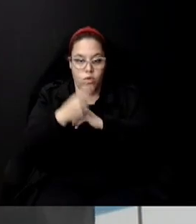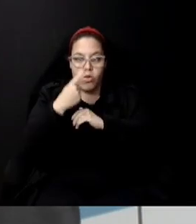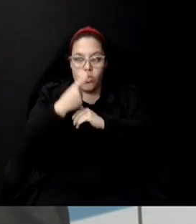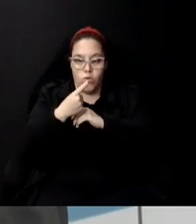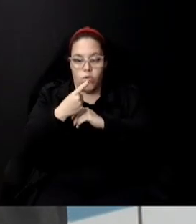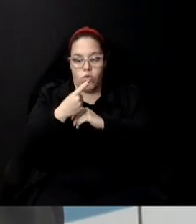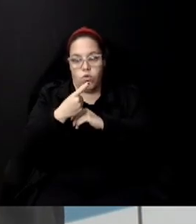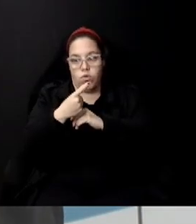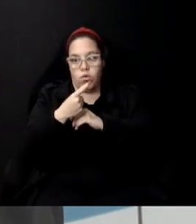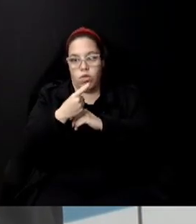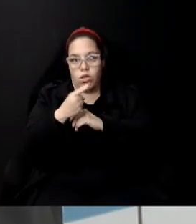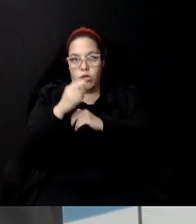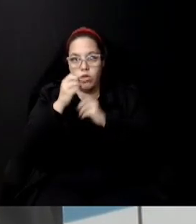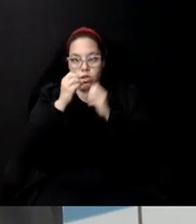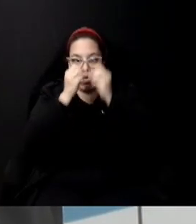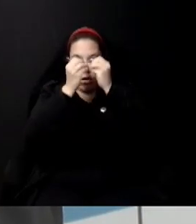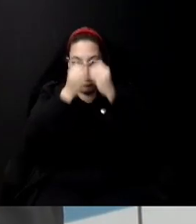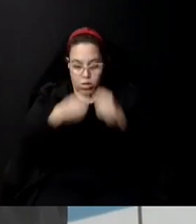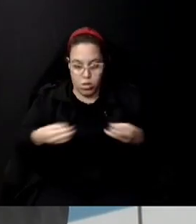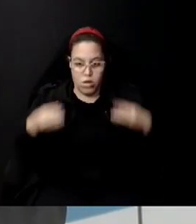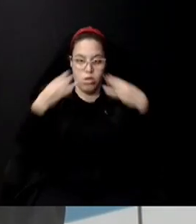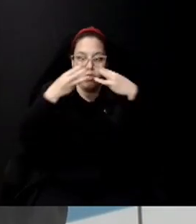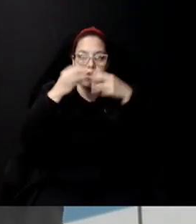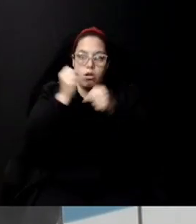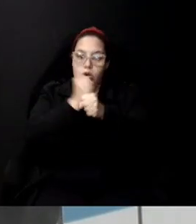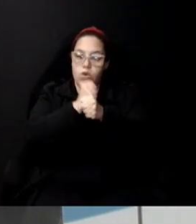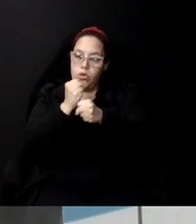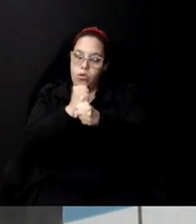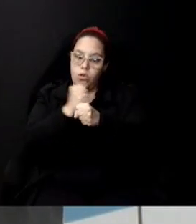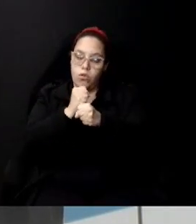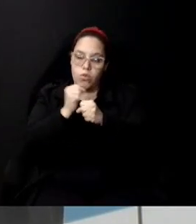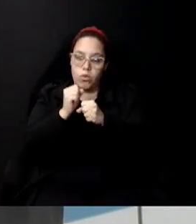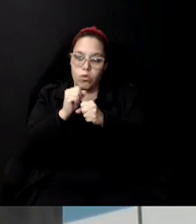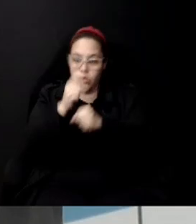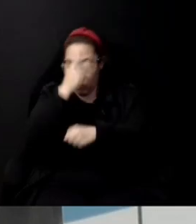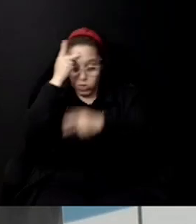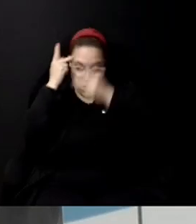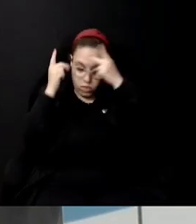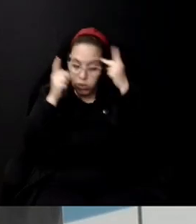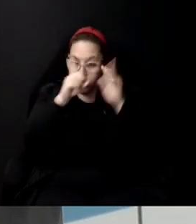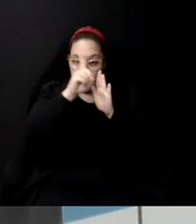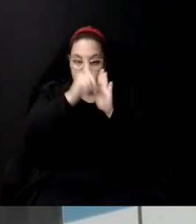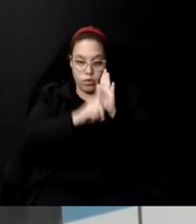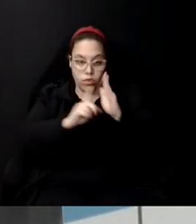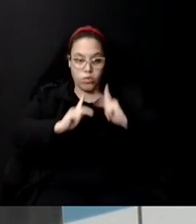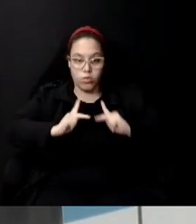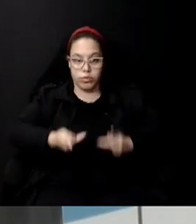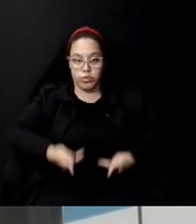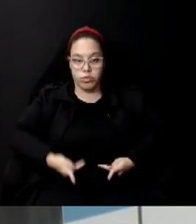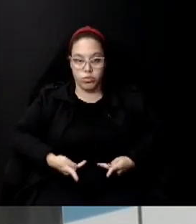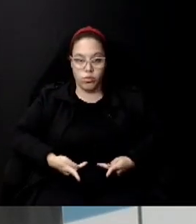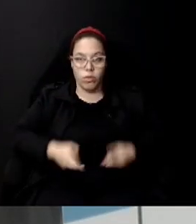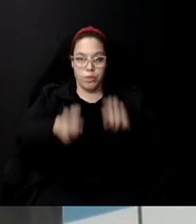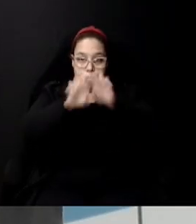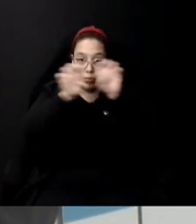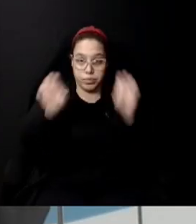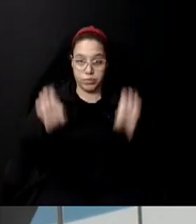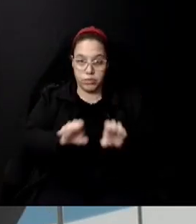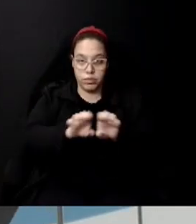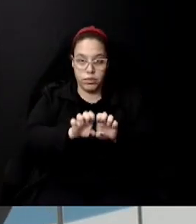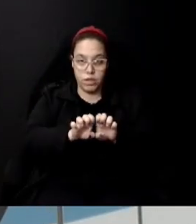da construção que os seres humanos fizeram do direito internacional humanitário, das estruturas internacionais de proteção.